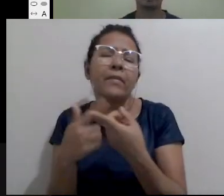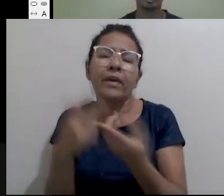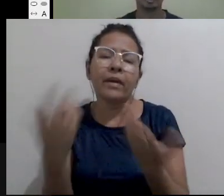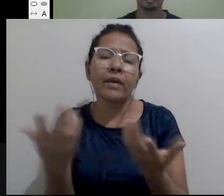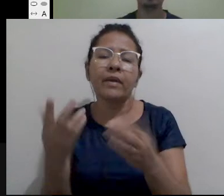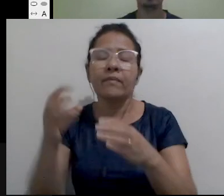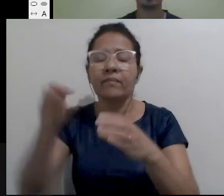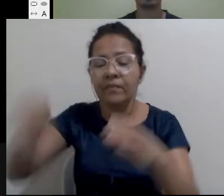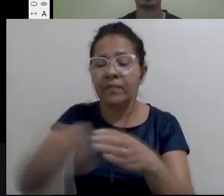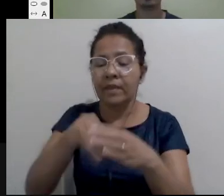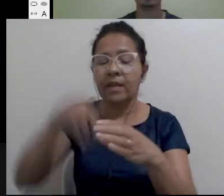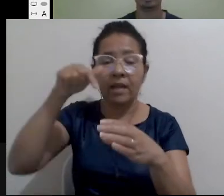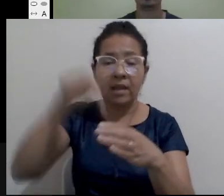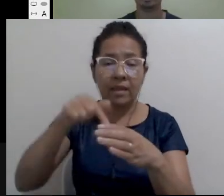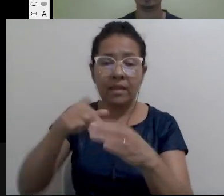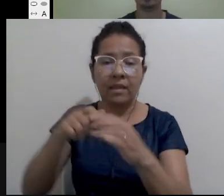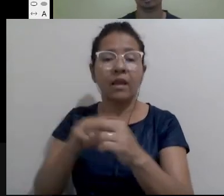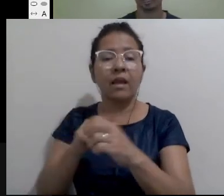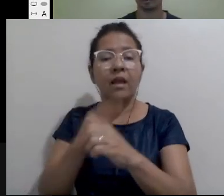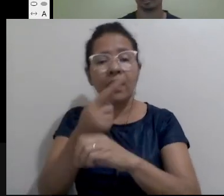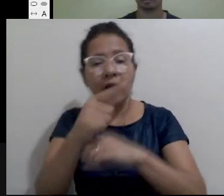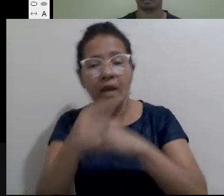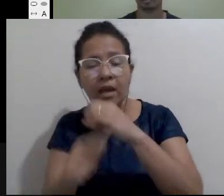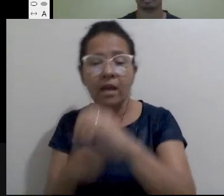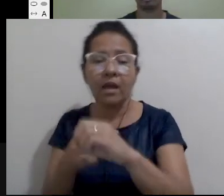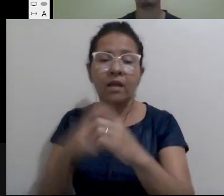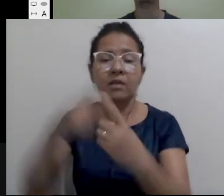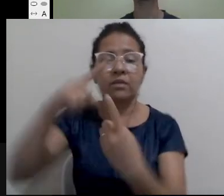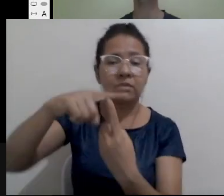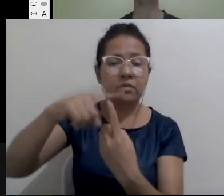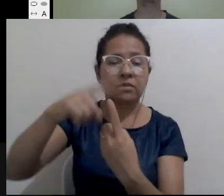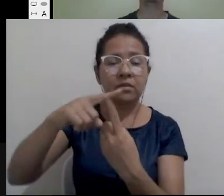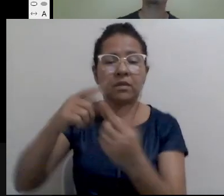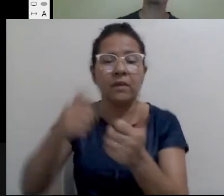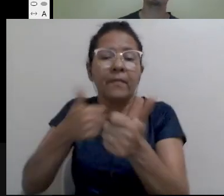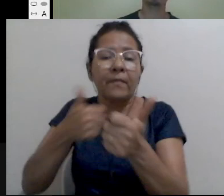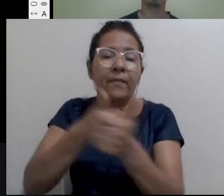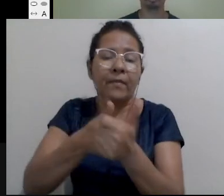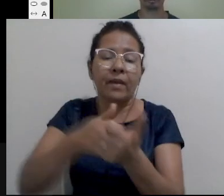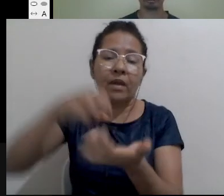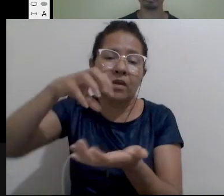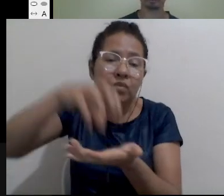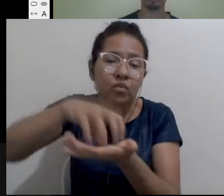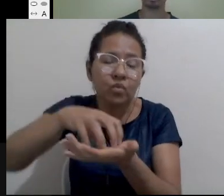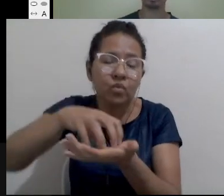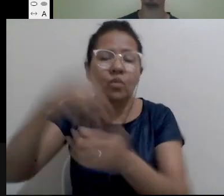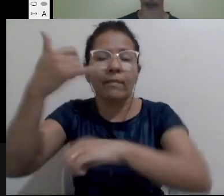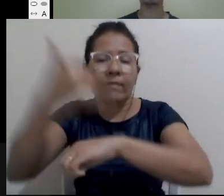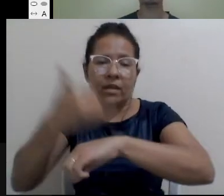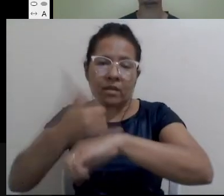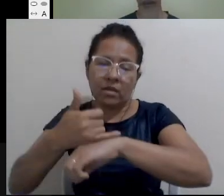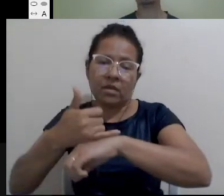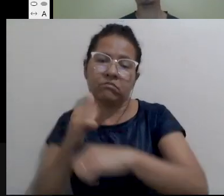interna, os orbitais D internos, né, no caso aí dessa classificação de esferas, eles estão mais próximos do núcleo do